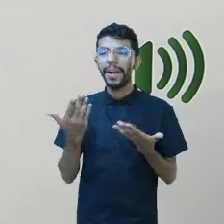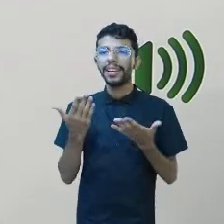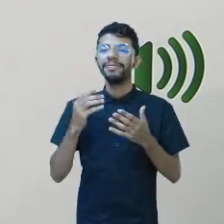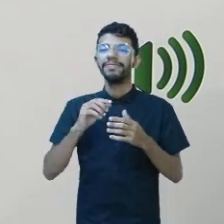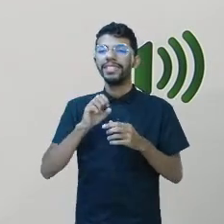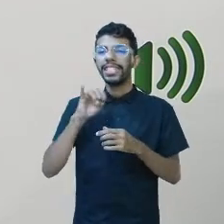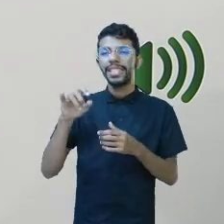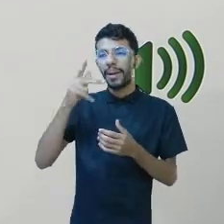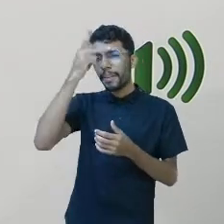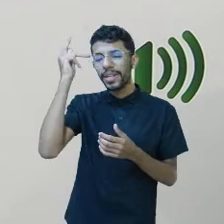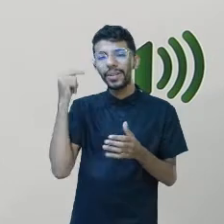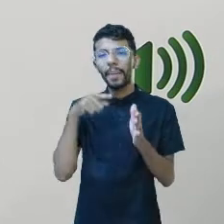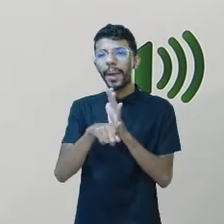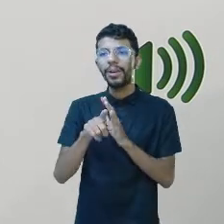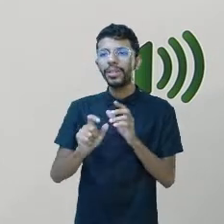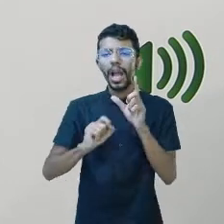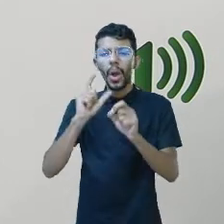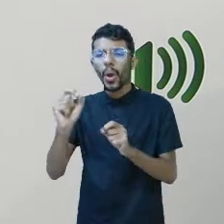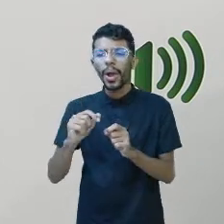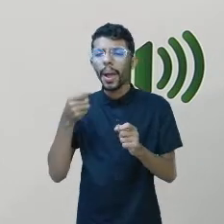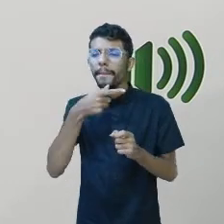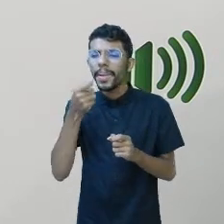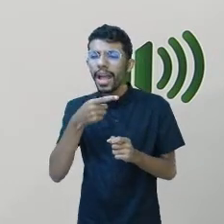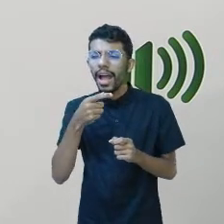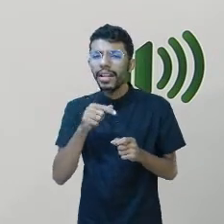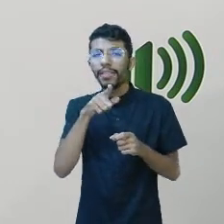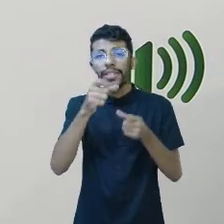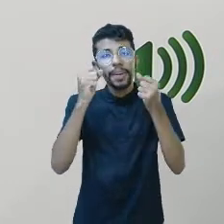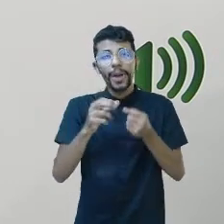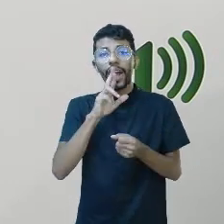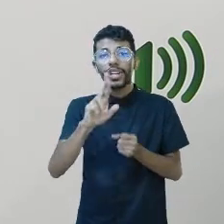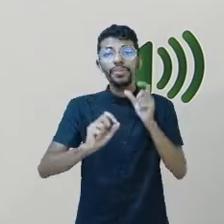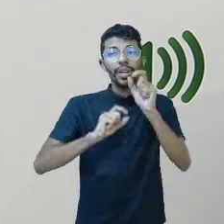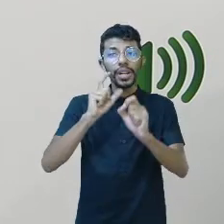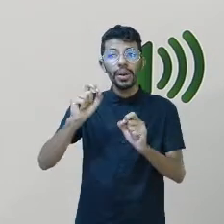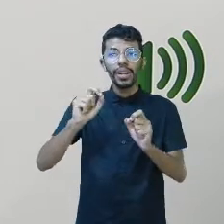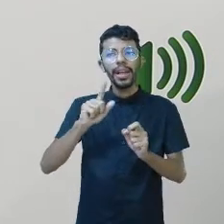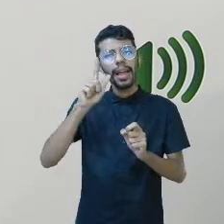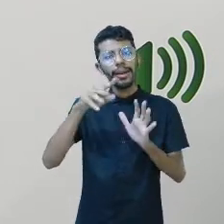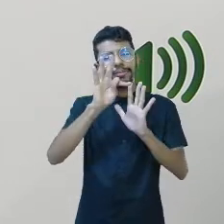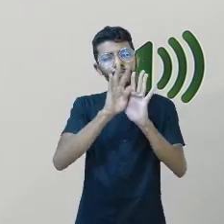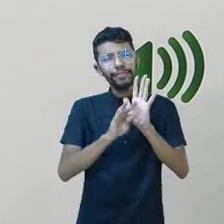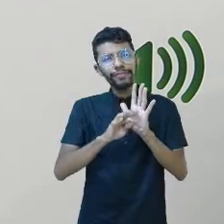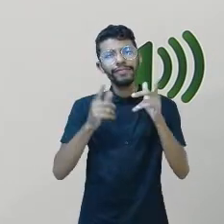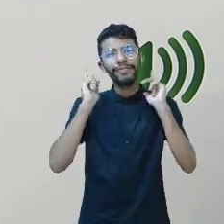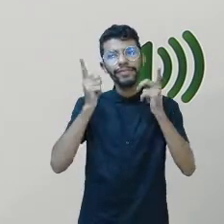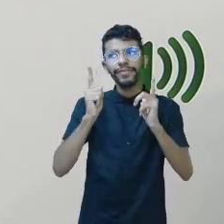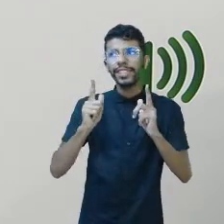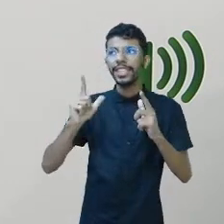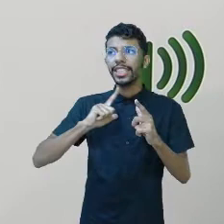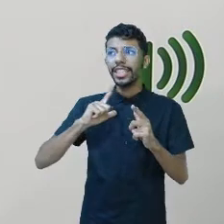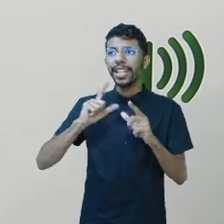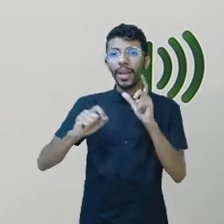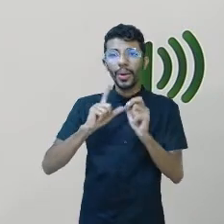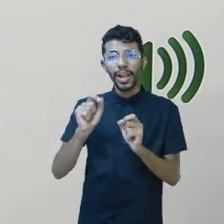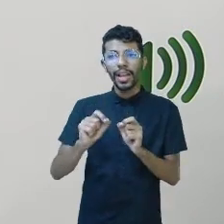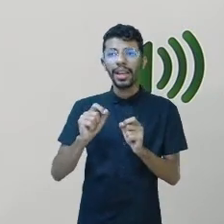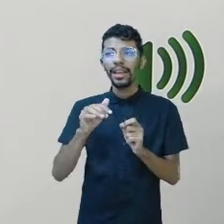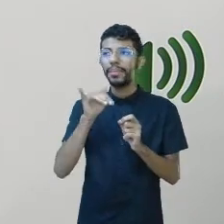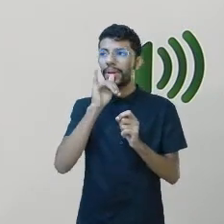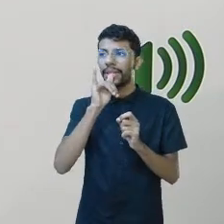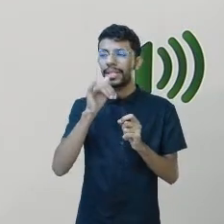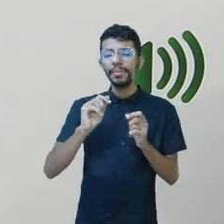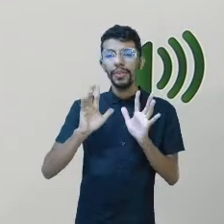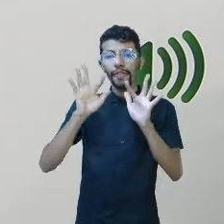pode responder simplesmente que é um texto divertido, que tem um fim, não é, inesperado, que vai trazer o riso, mas a gente pode conceituar